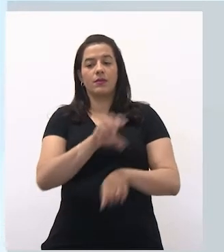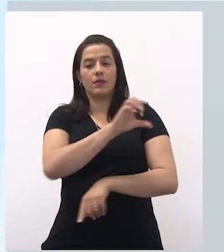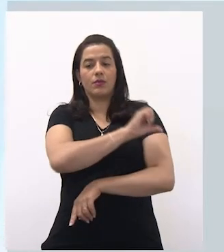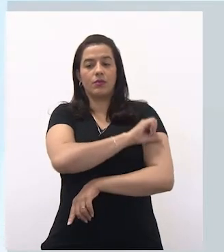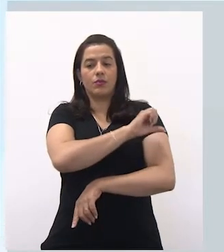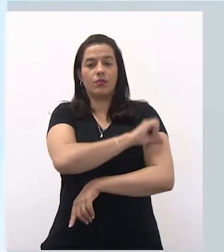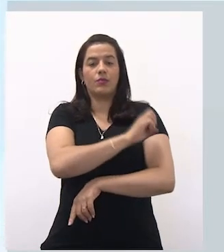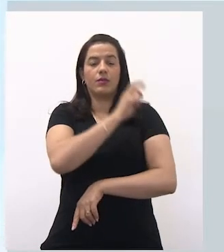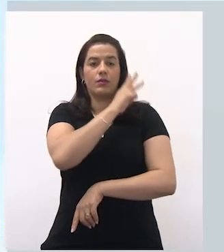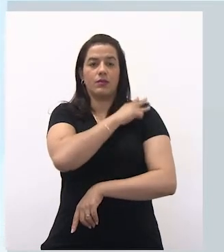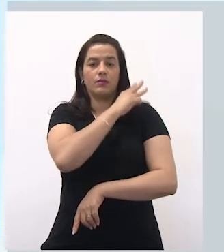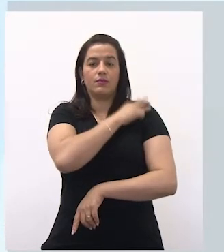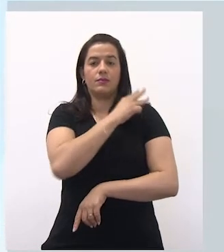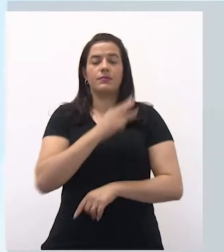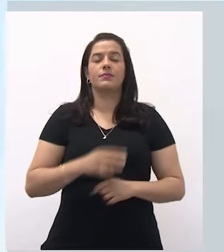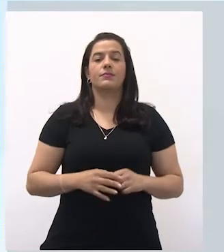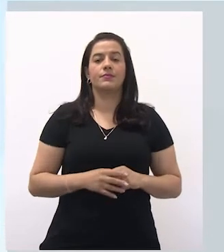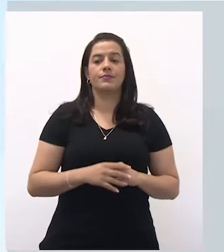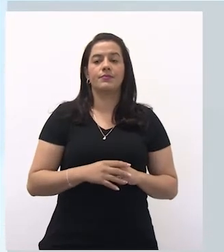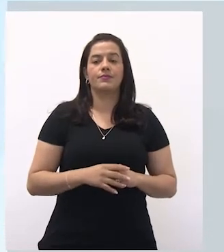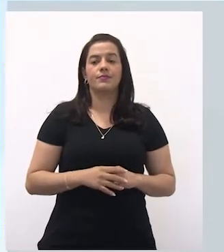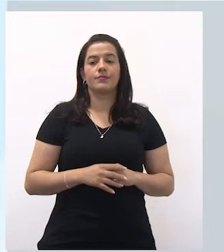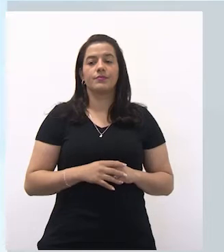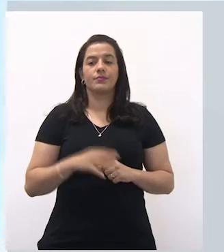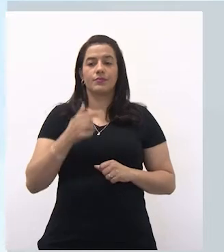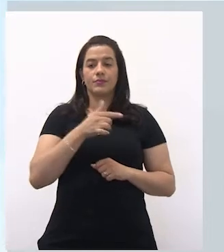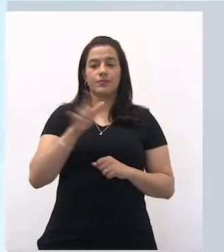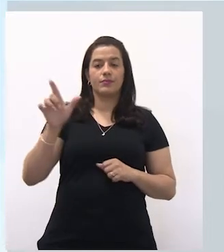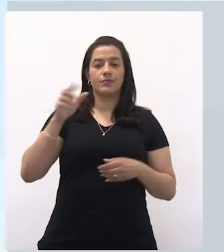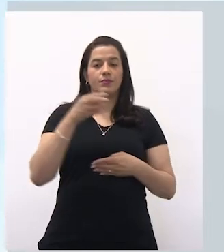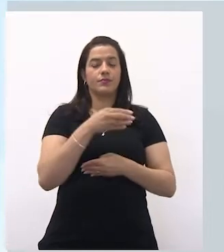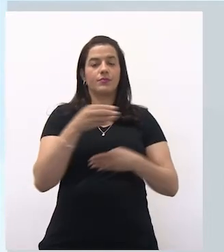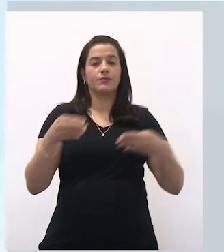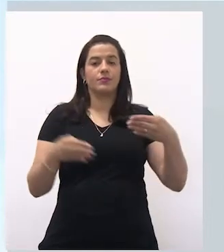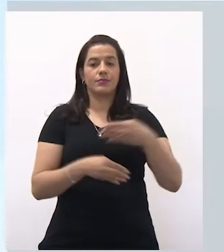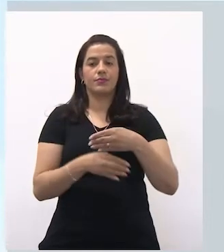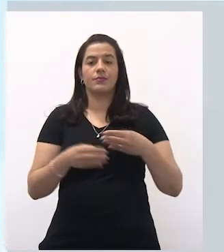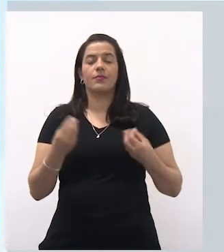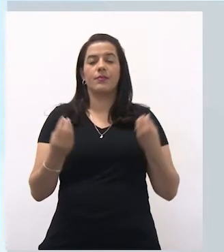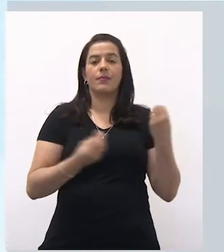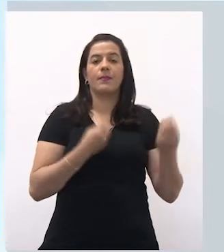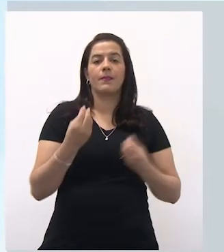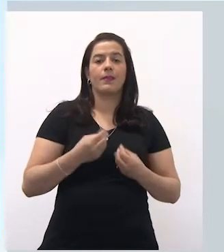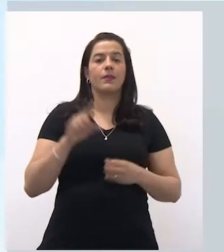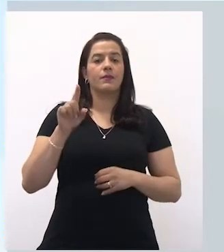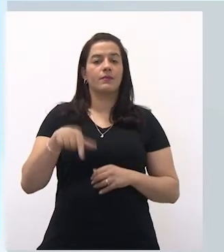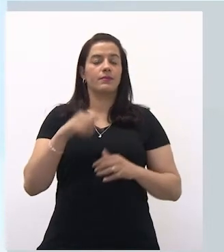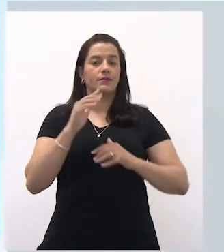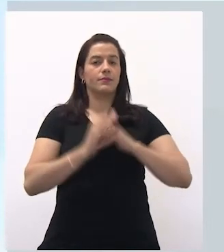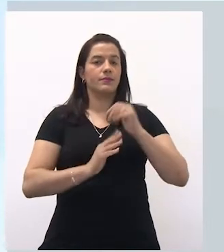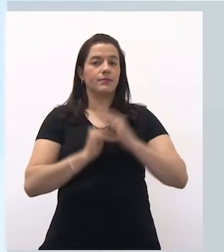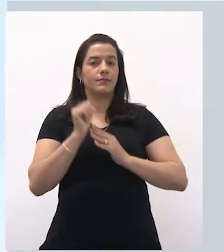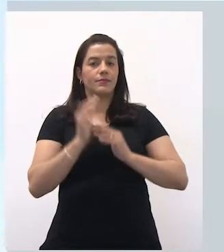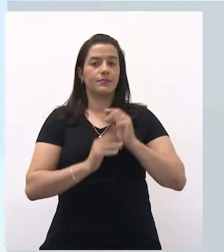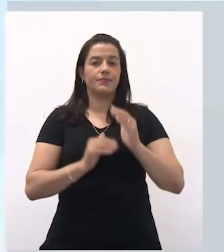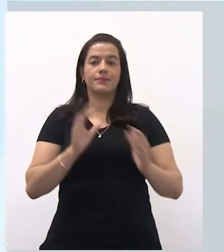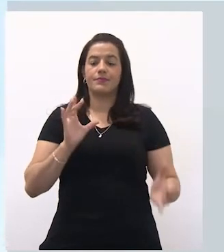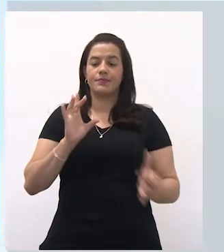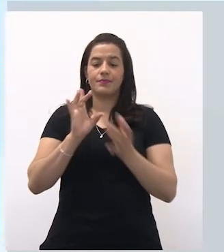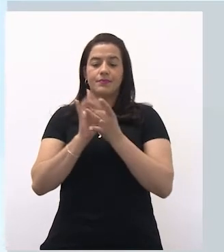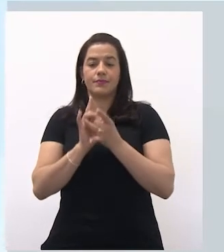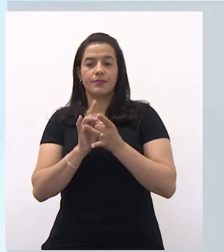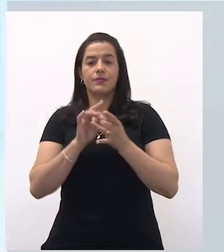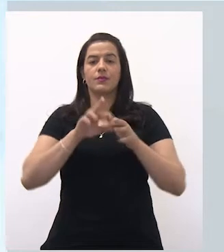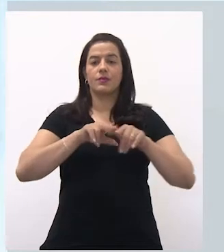médio. No próximo slide também a gente vai ter como que essa habilidade ela conversa com a escala